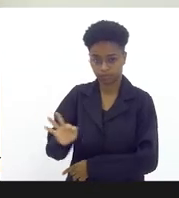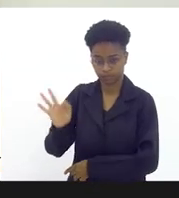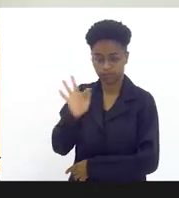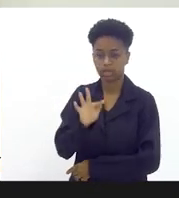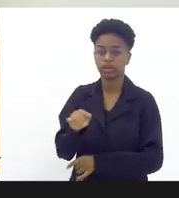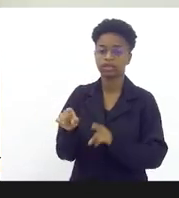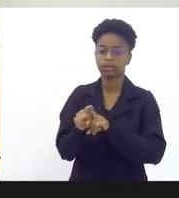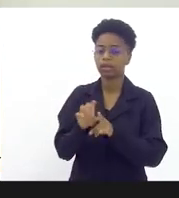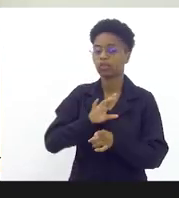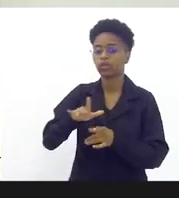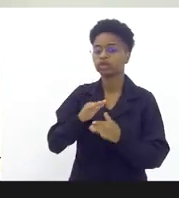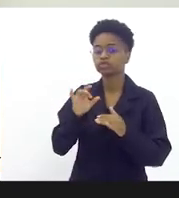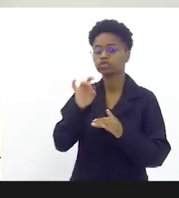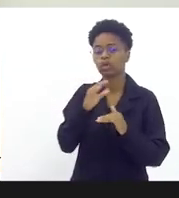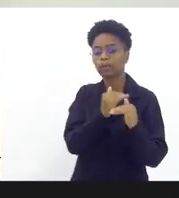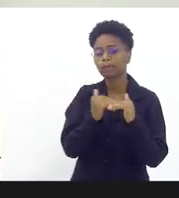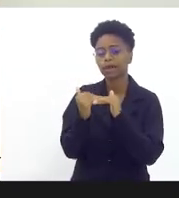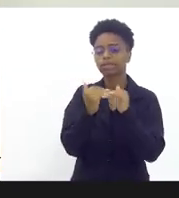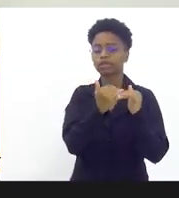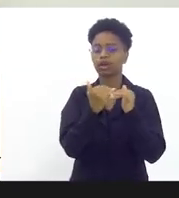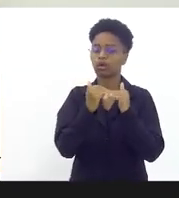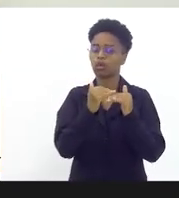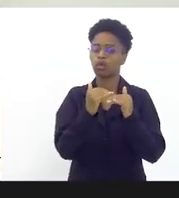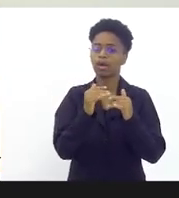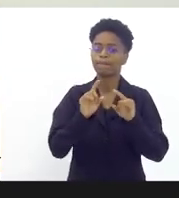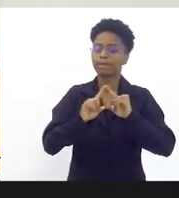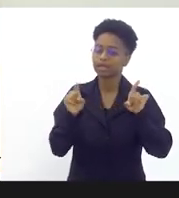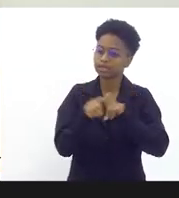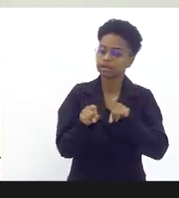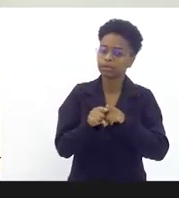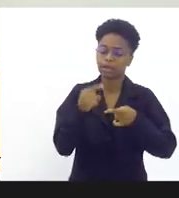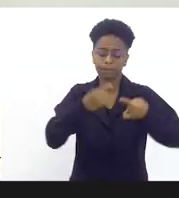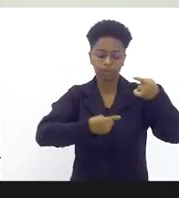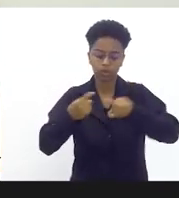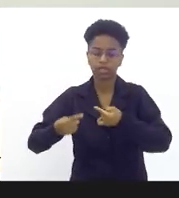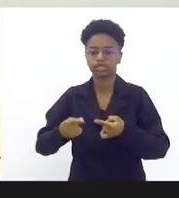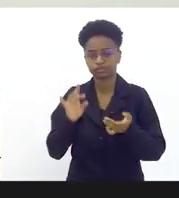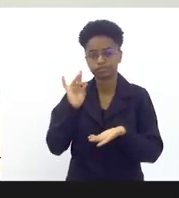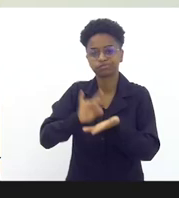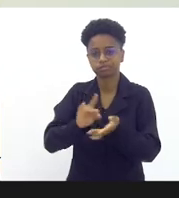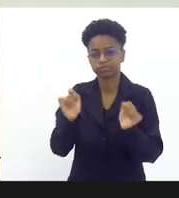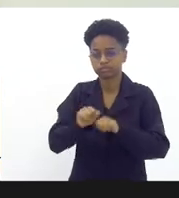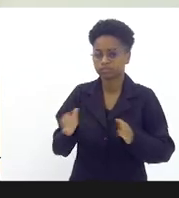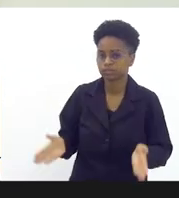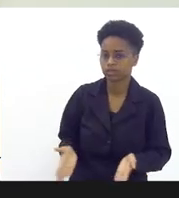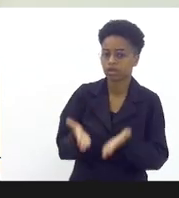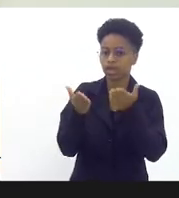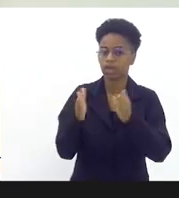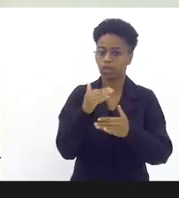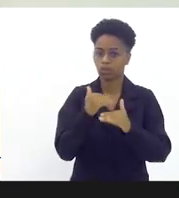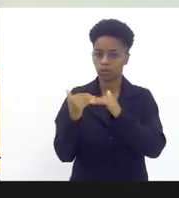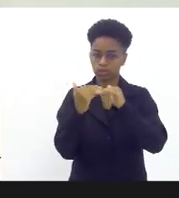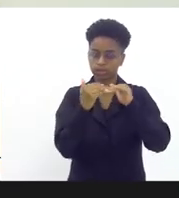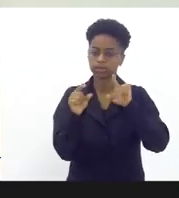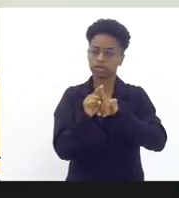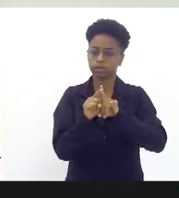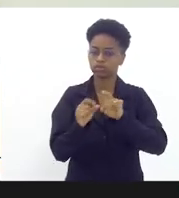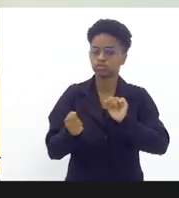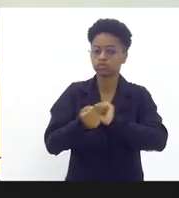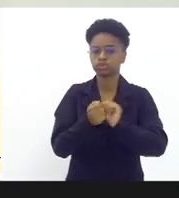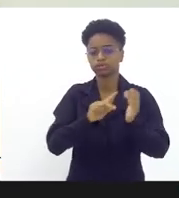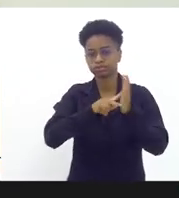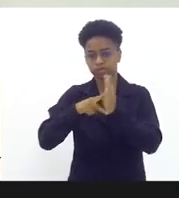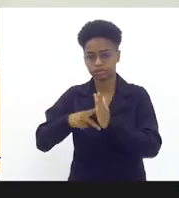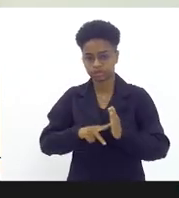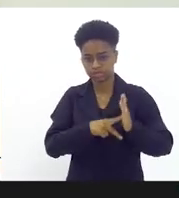dos padrões de discriminação estrutural, mas também políticas efetivas, né, de promoção da igualdade, e junto às centrais sindicais, né, também